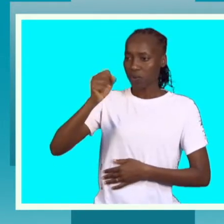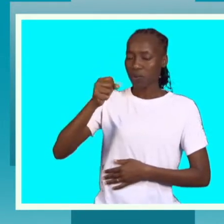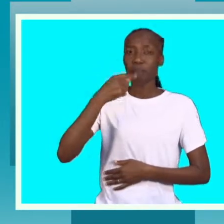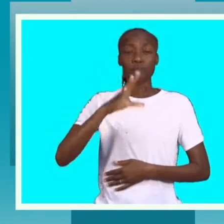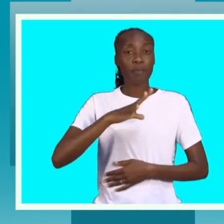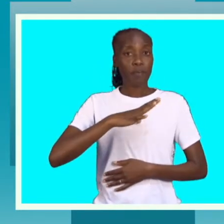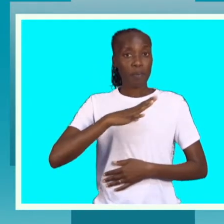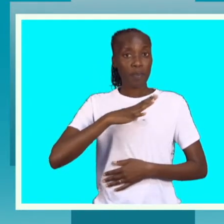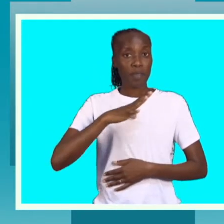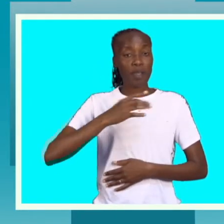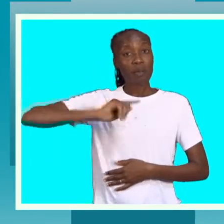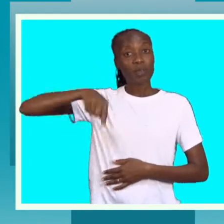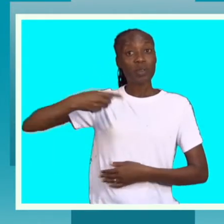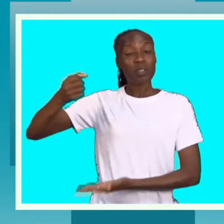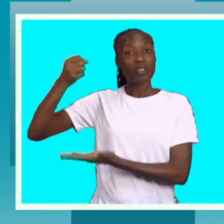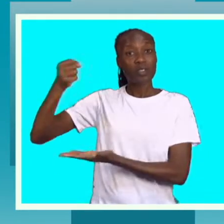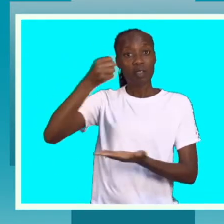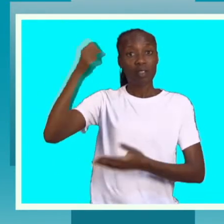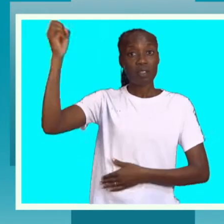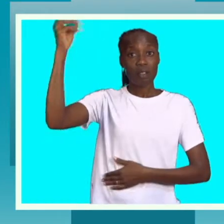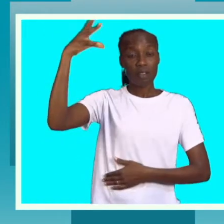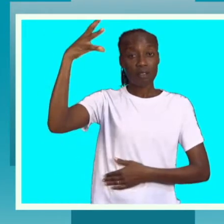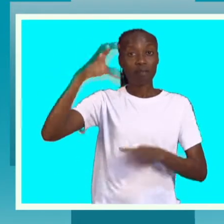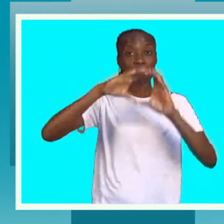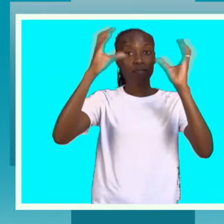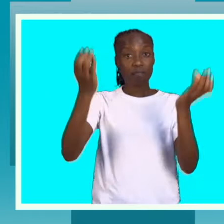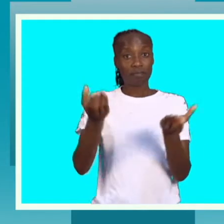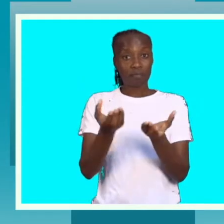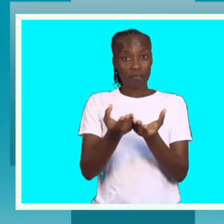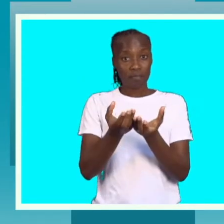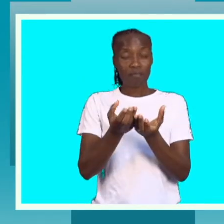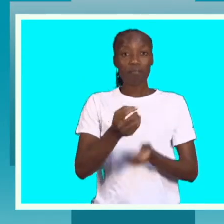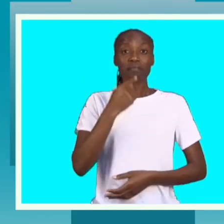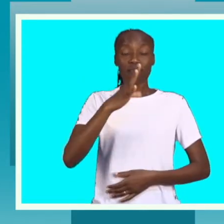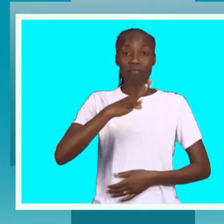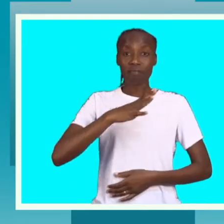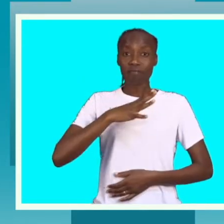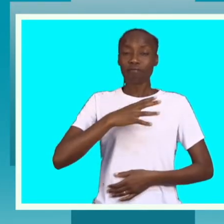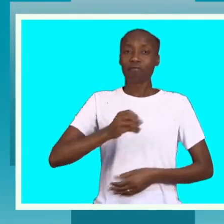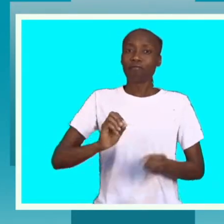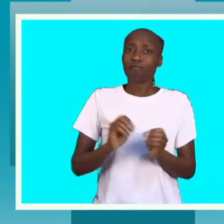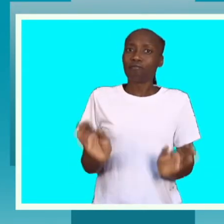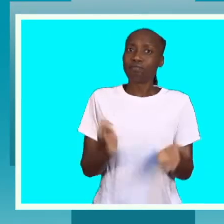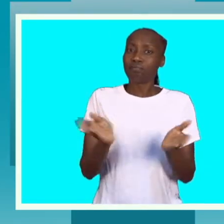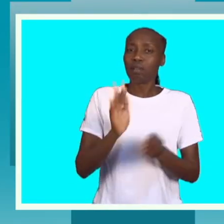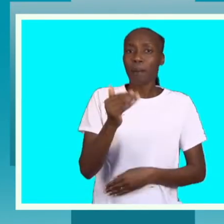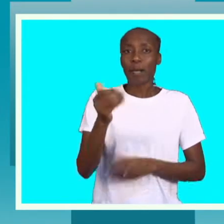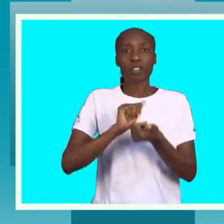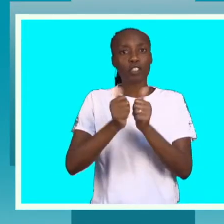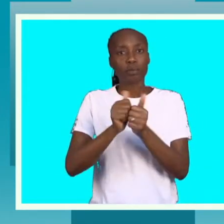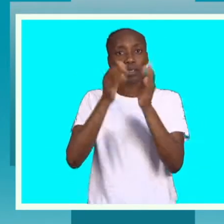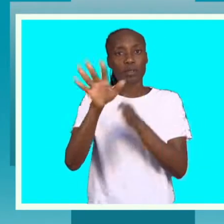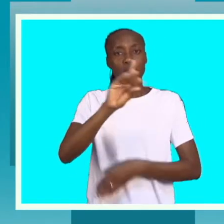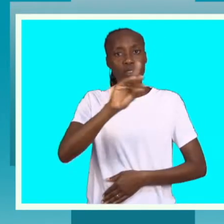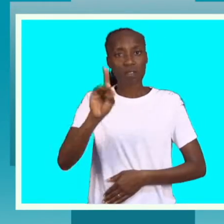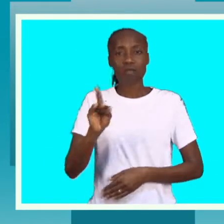Sim, sim. Temos o nosso financiador, que é Light for the Old. Ele que cria todas as condições para que o desporto da